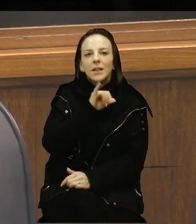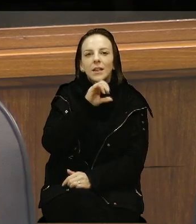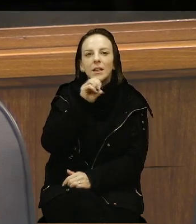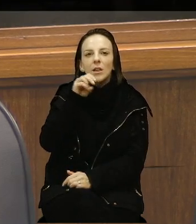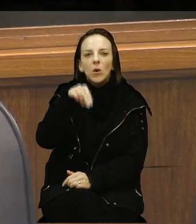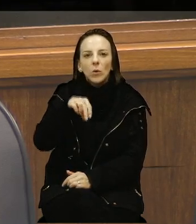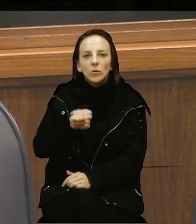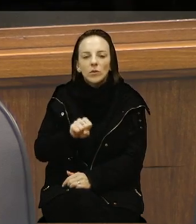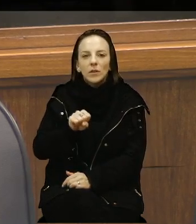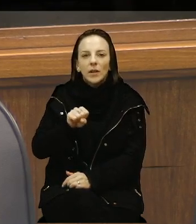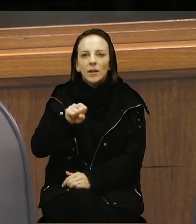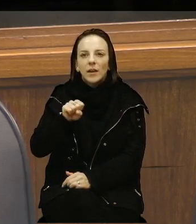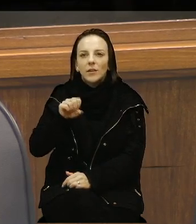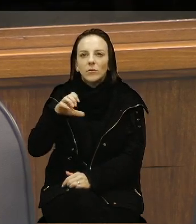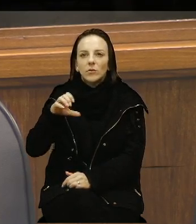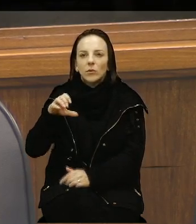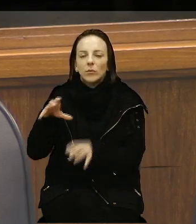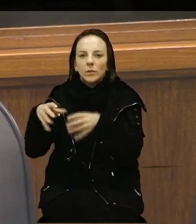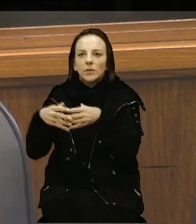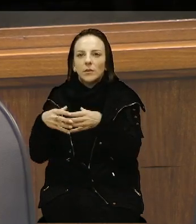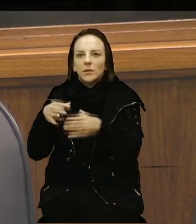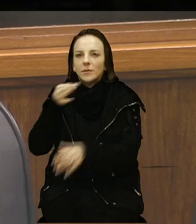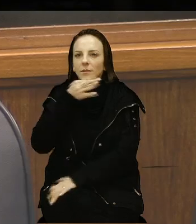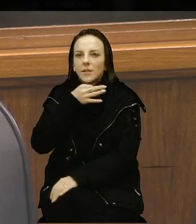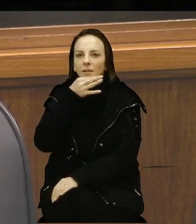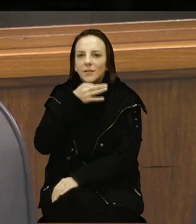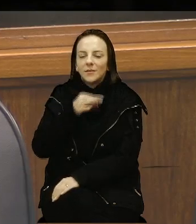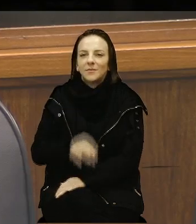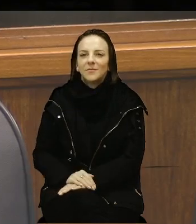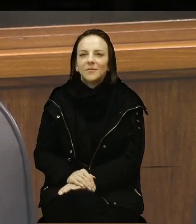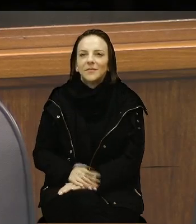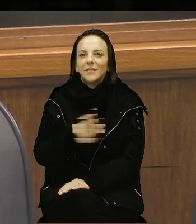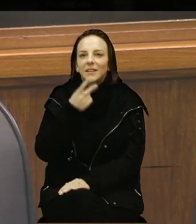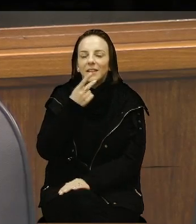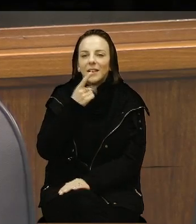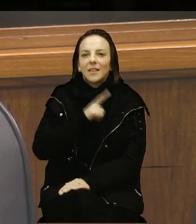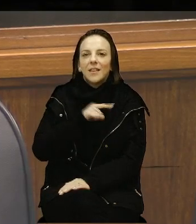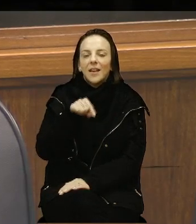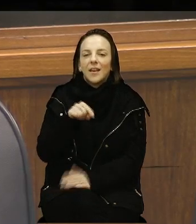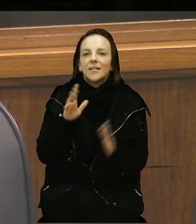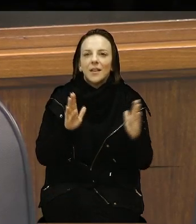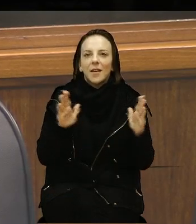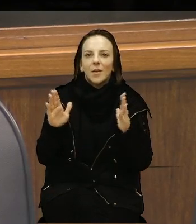Caxias Centro. Nessa época, já como membro efetiva da Amex e da